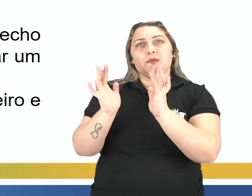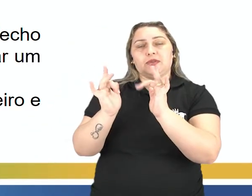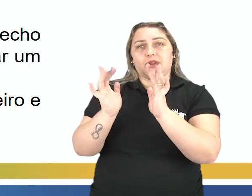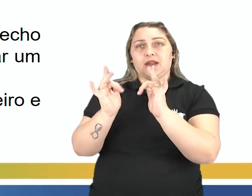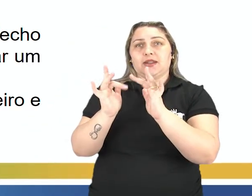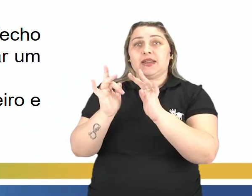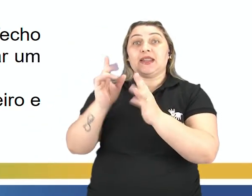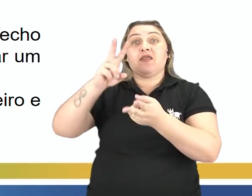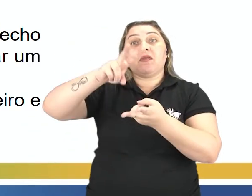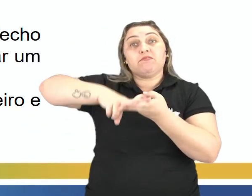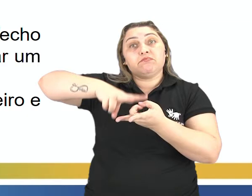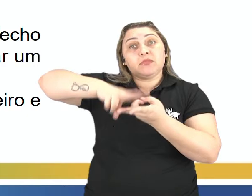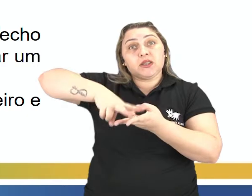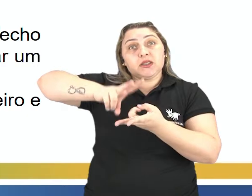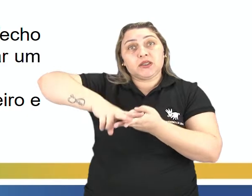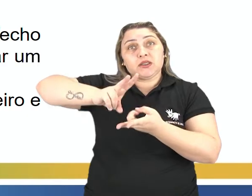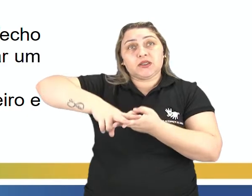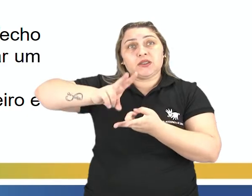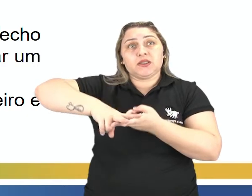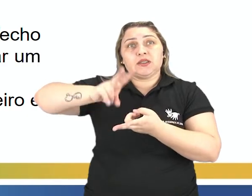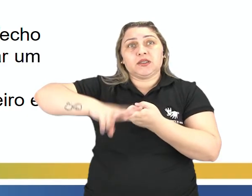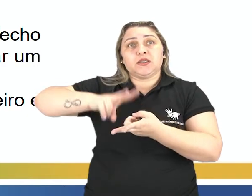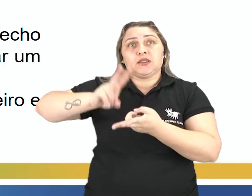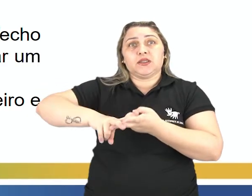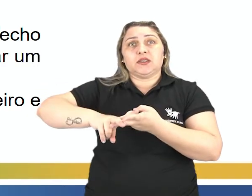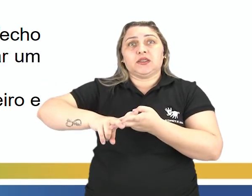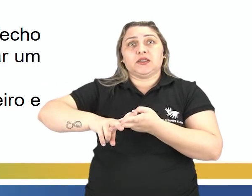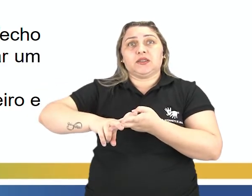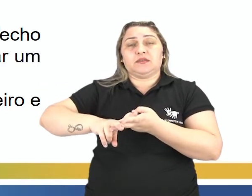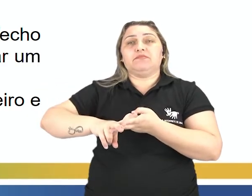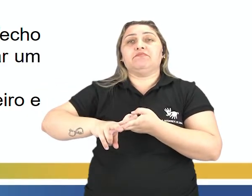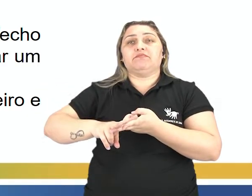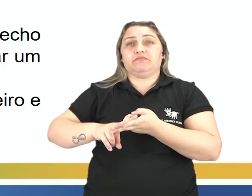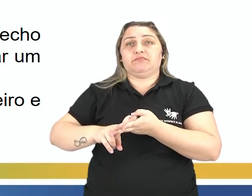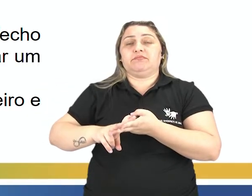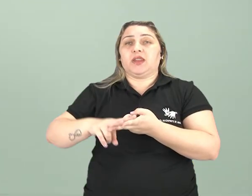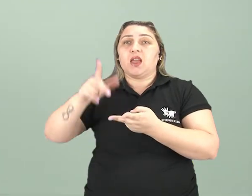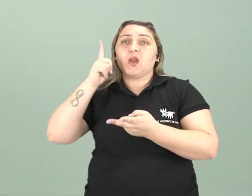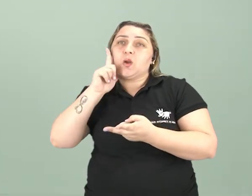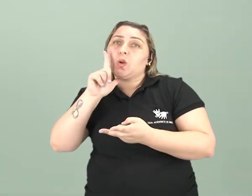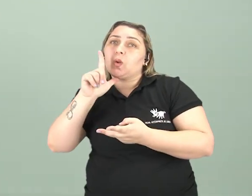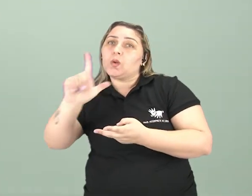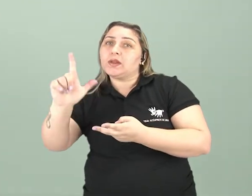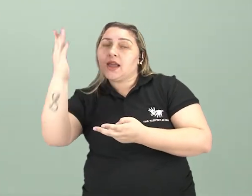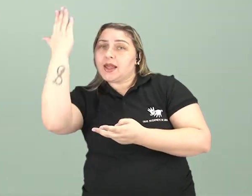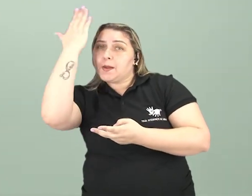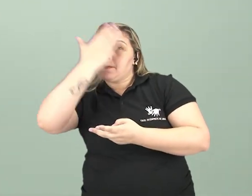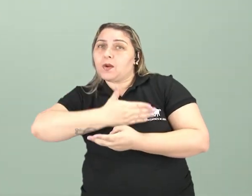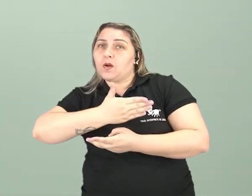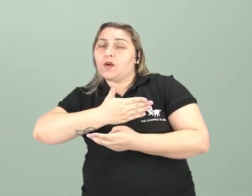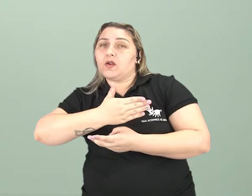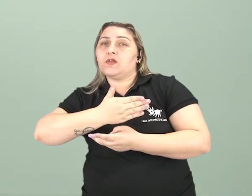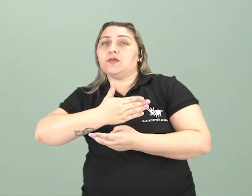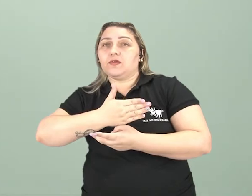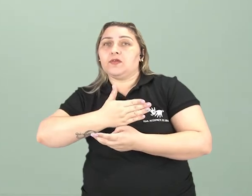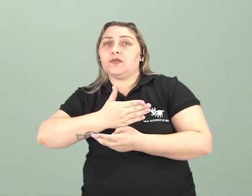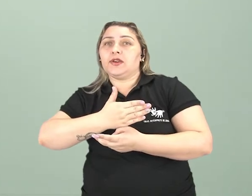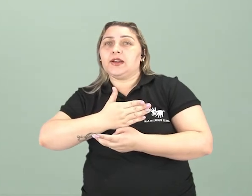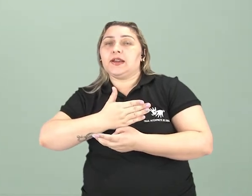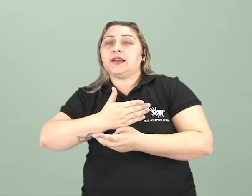aqui na nossa história. O rapaz, né, depois do conflito ali com o